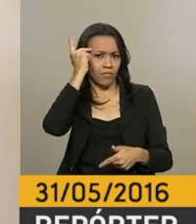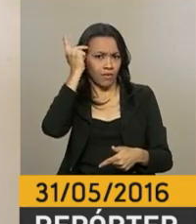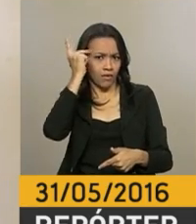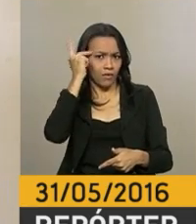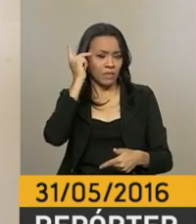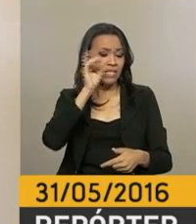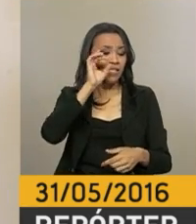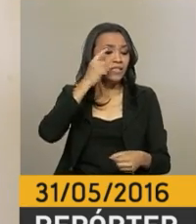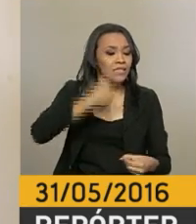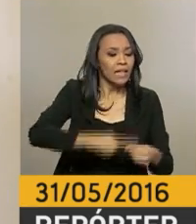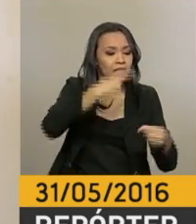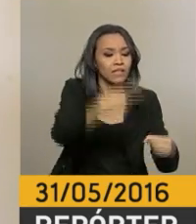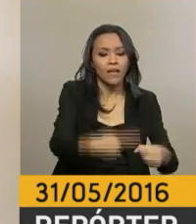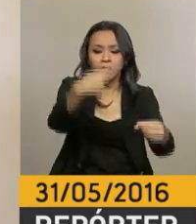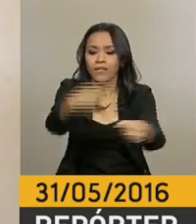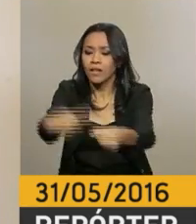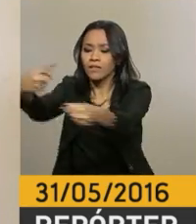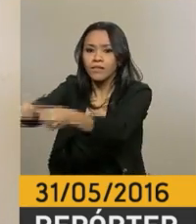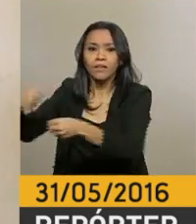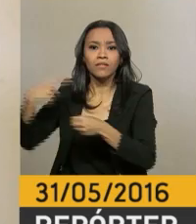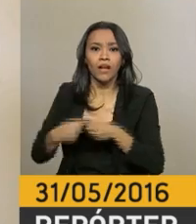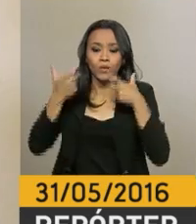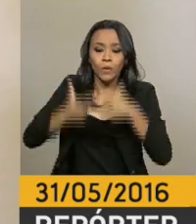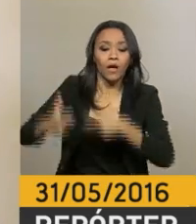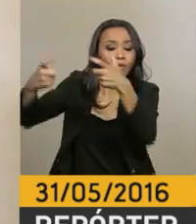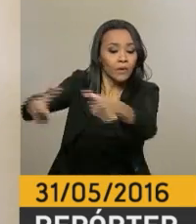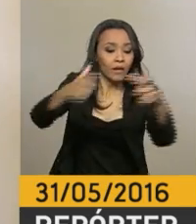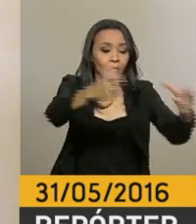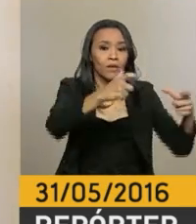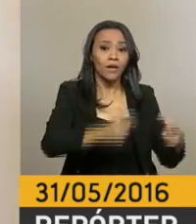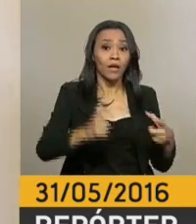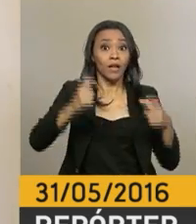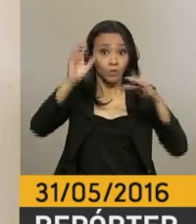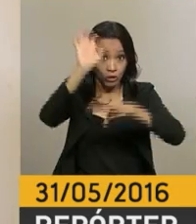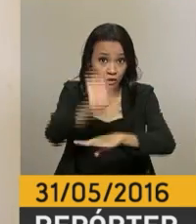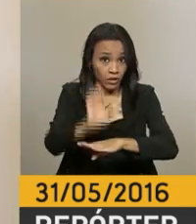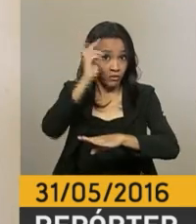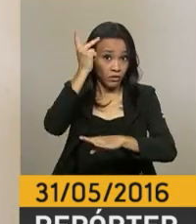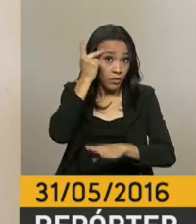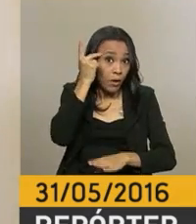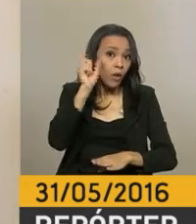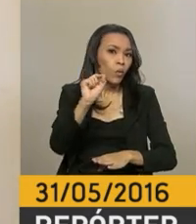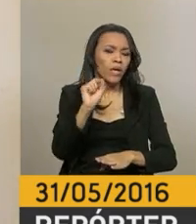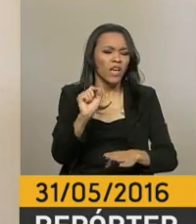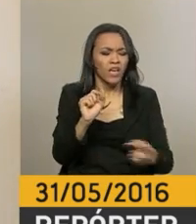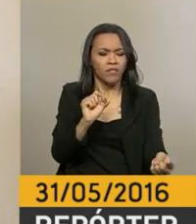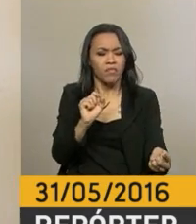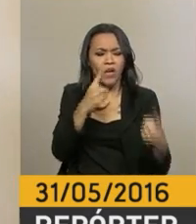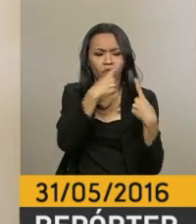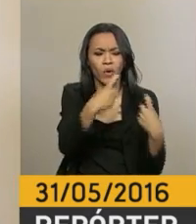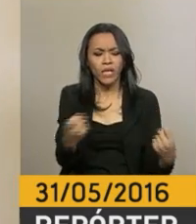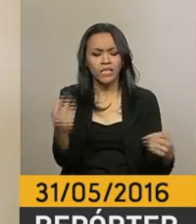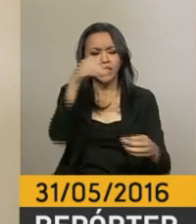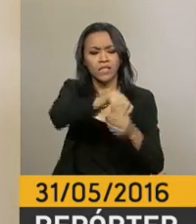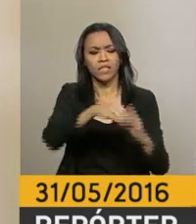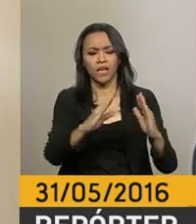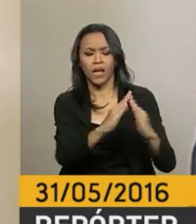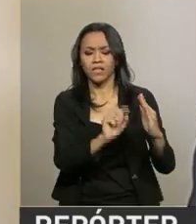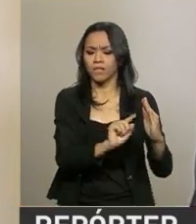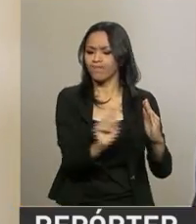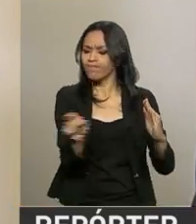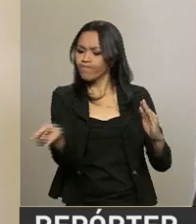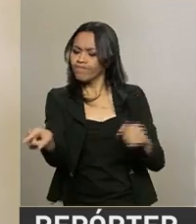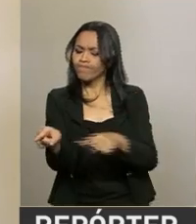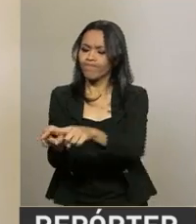cidade por cidade, bairro por bairro do estado todo, cruzando a questão da violência doméstica, plotando